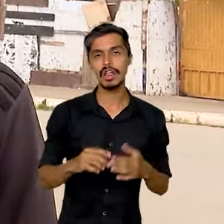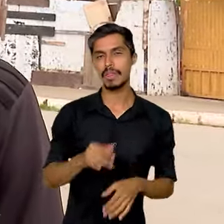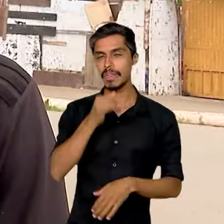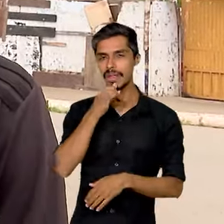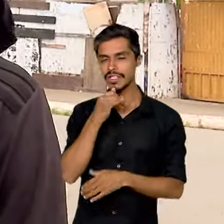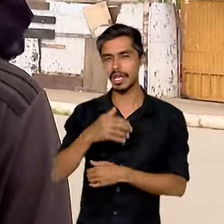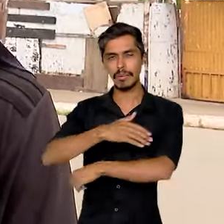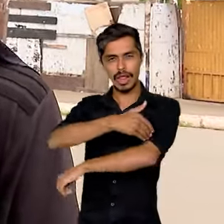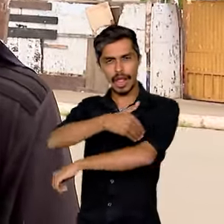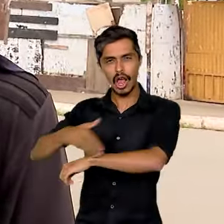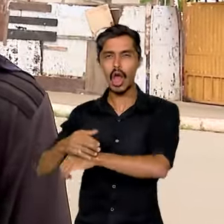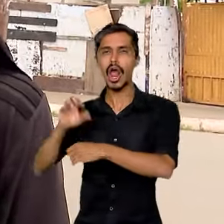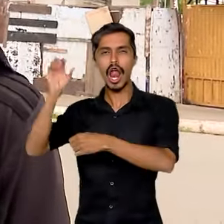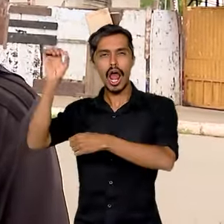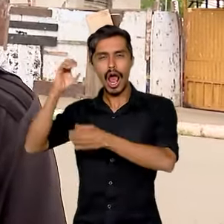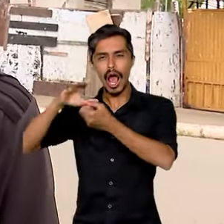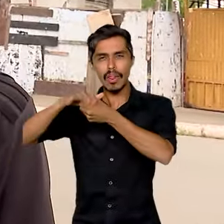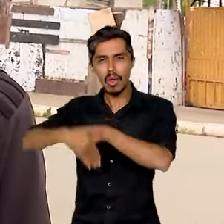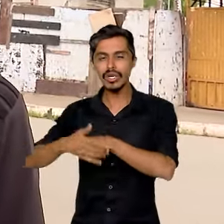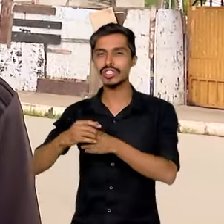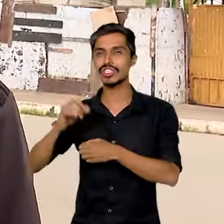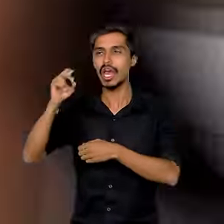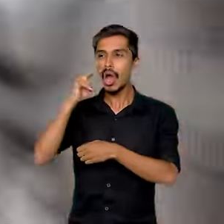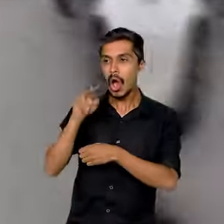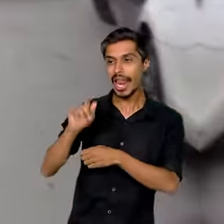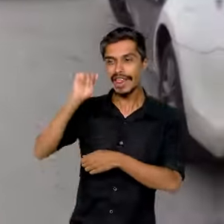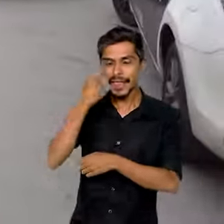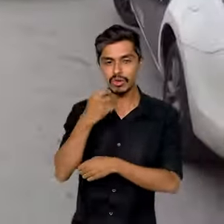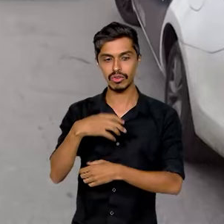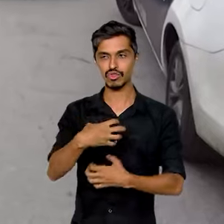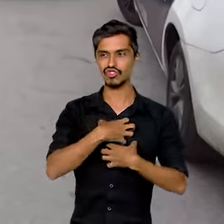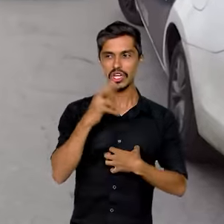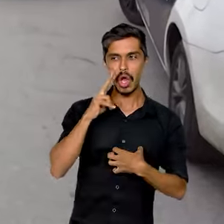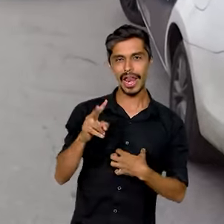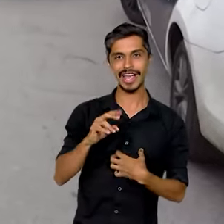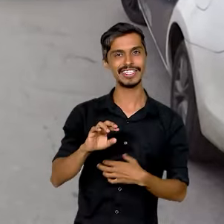noite e é uma pessoa negra. Ele sempre vai olhar você de um jeito diferente.